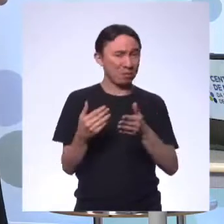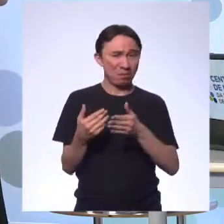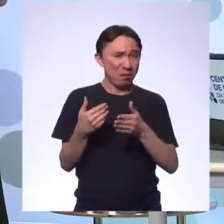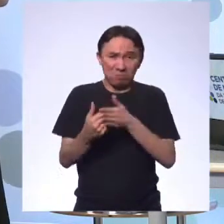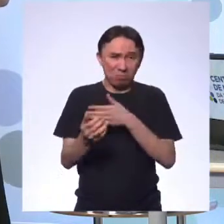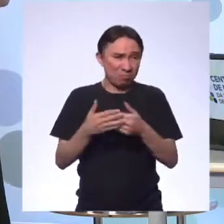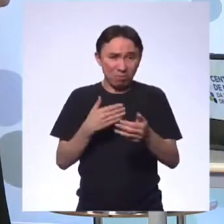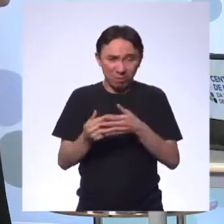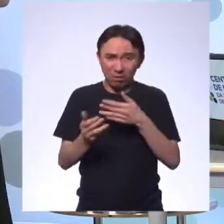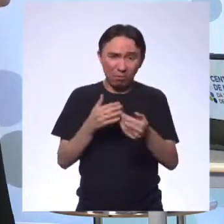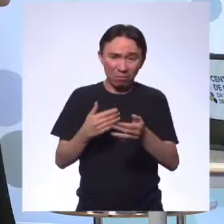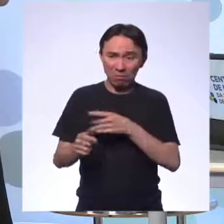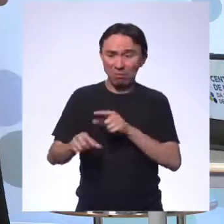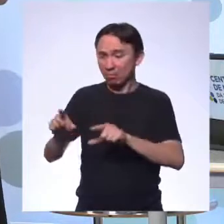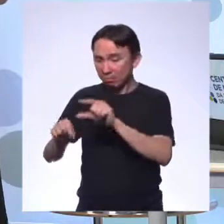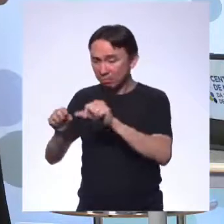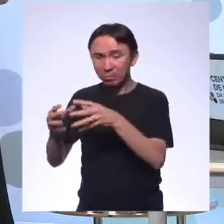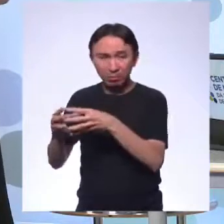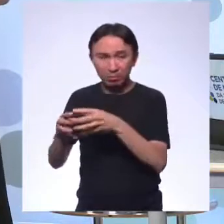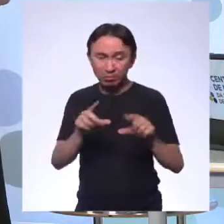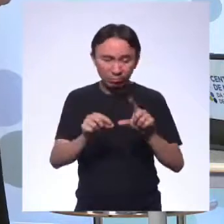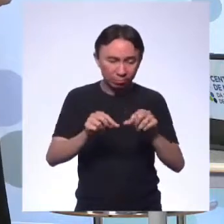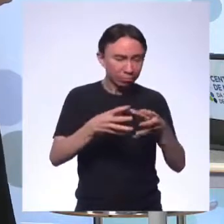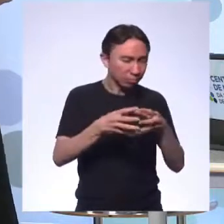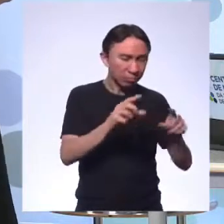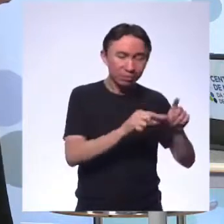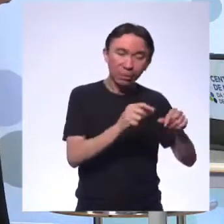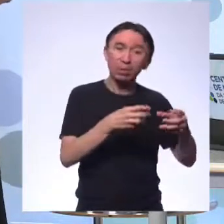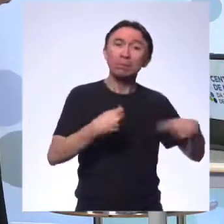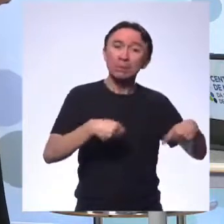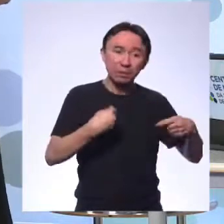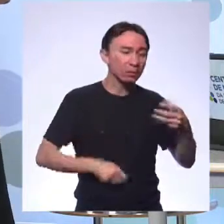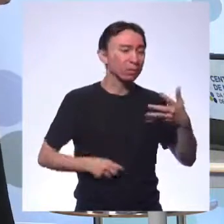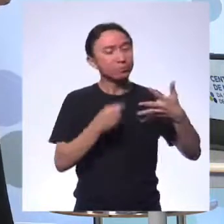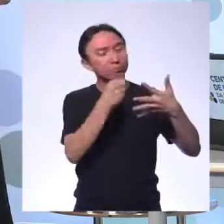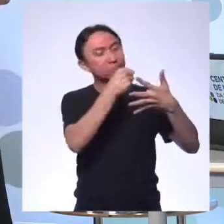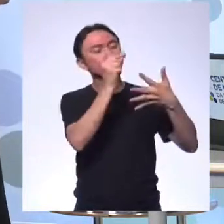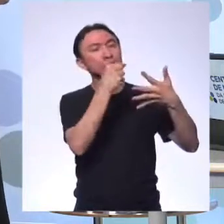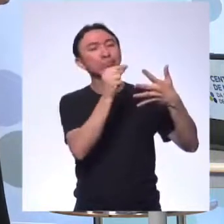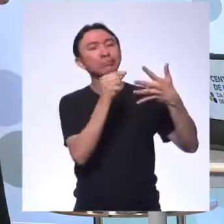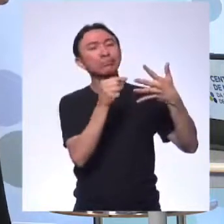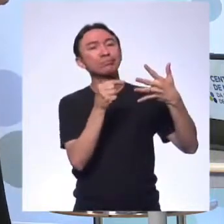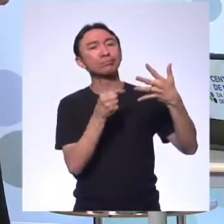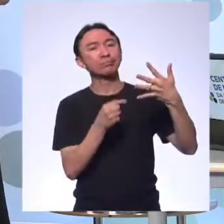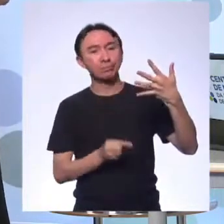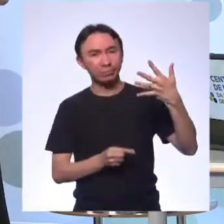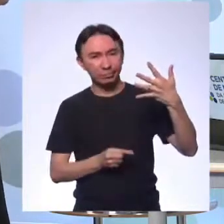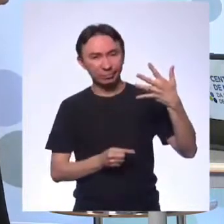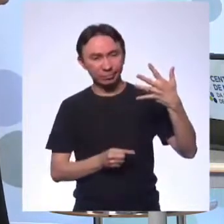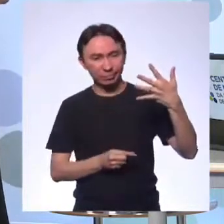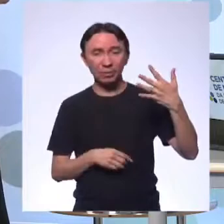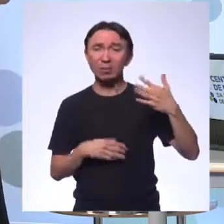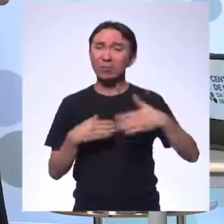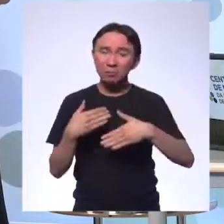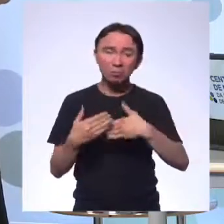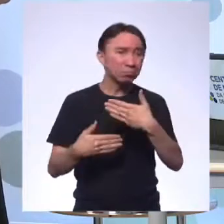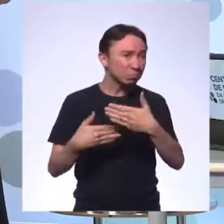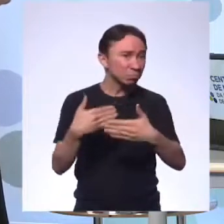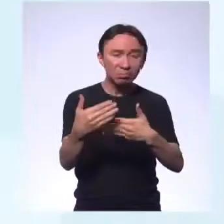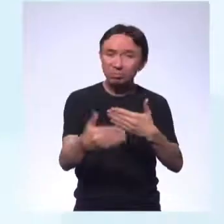a gente precisa utilizar critérios. Né? Então, foram surgindo aí sistemas